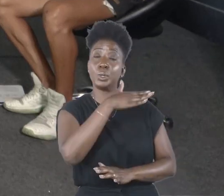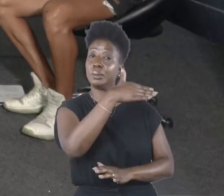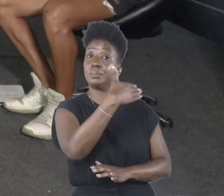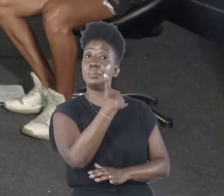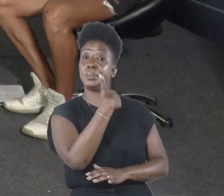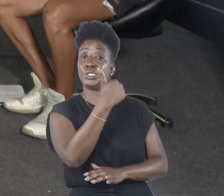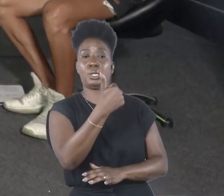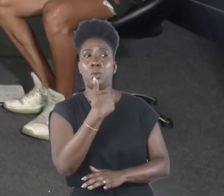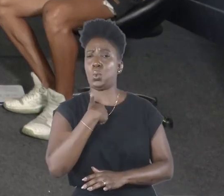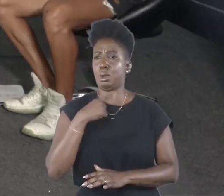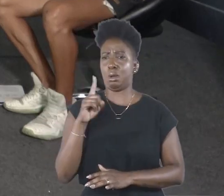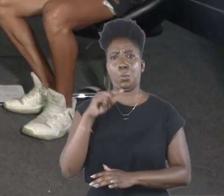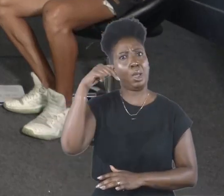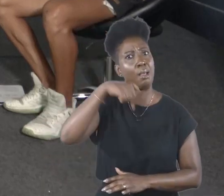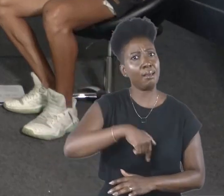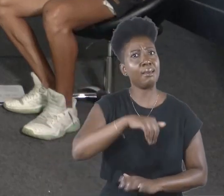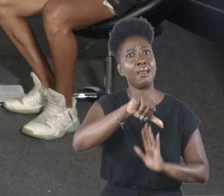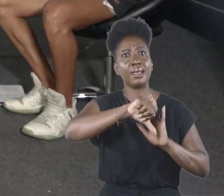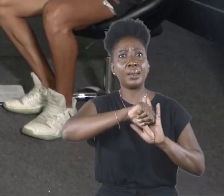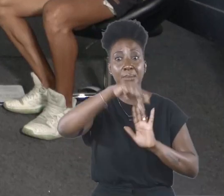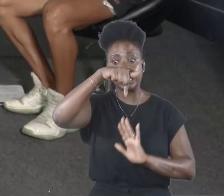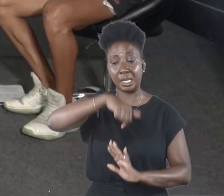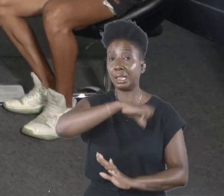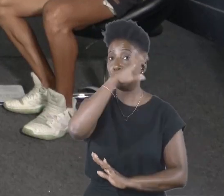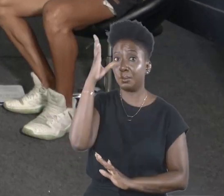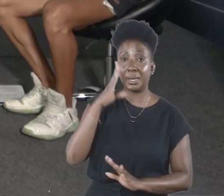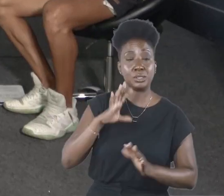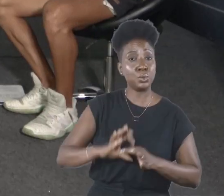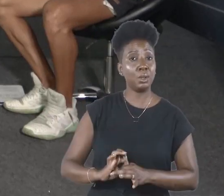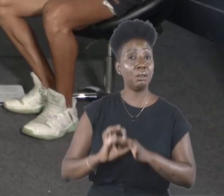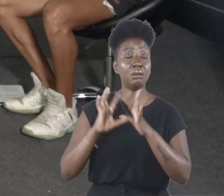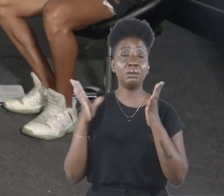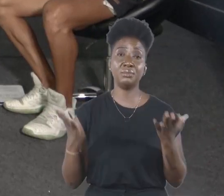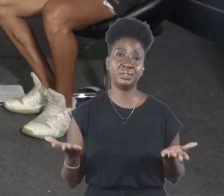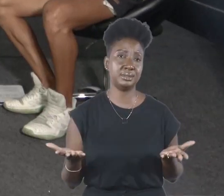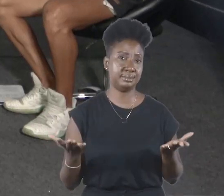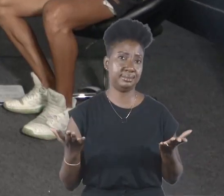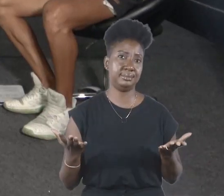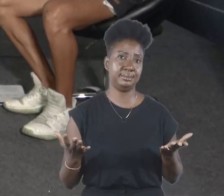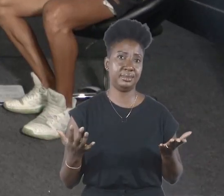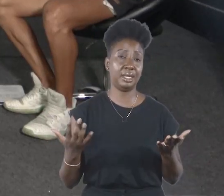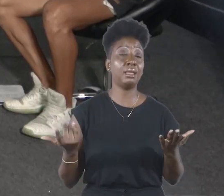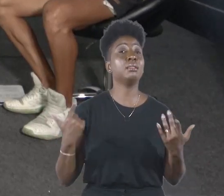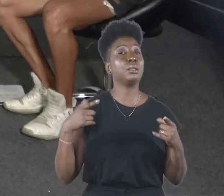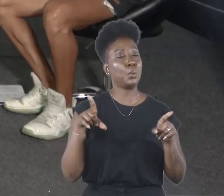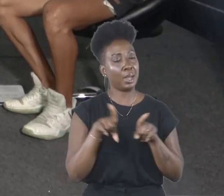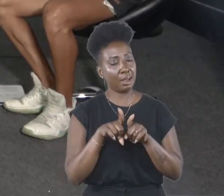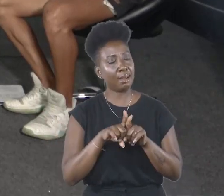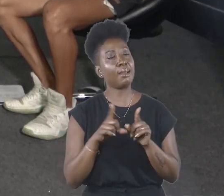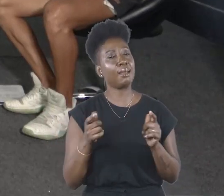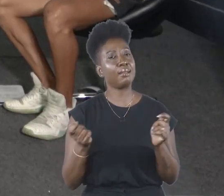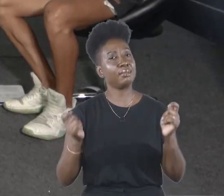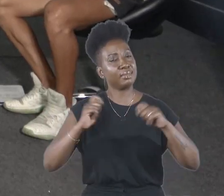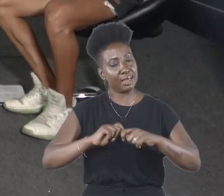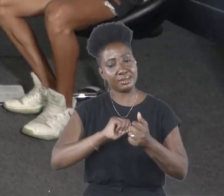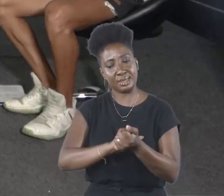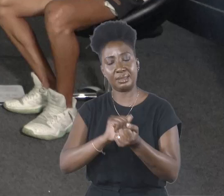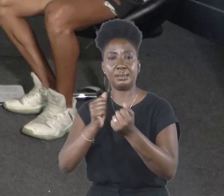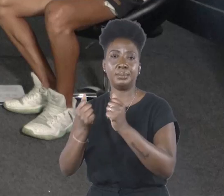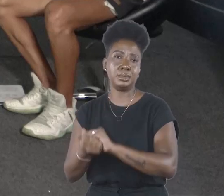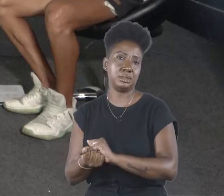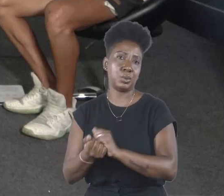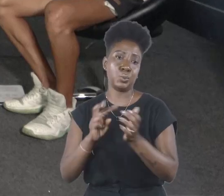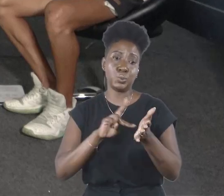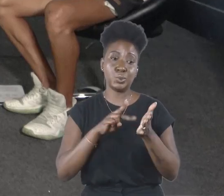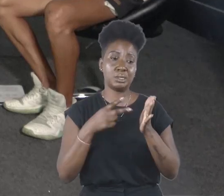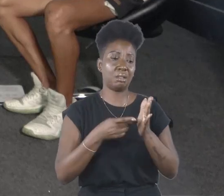mulher dele. É coisa de um amor ultra forte. Então, essas culturas é crime, é cruel.